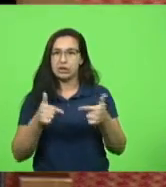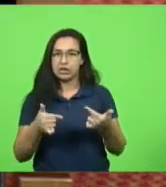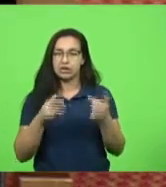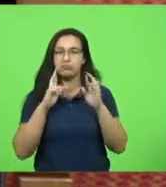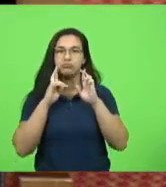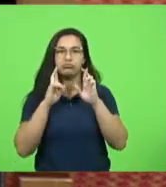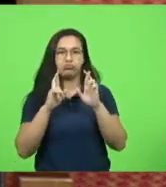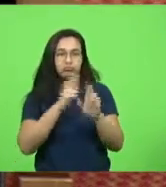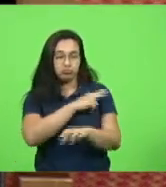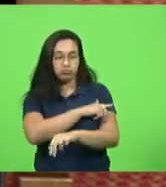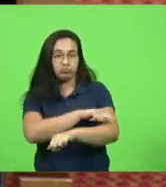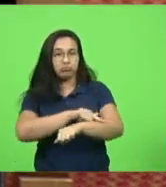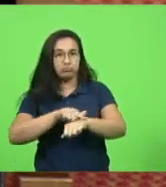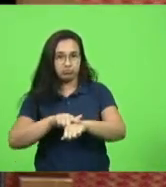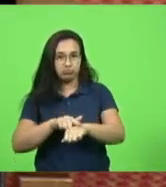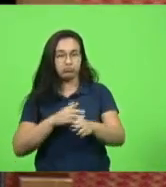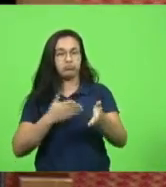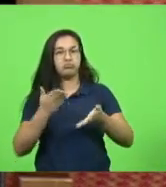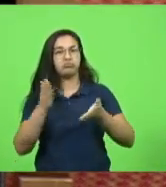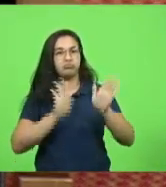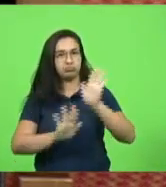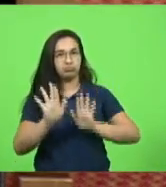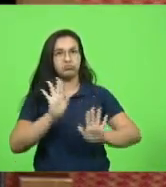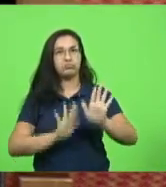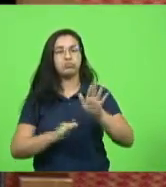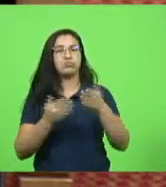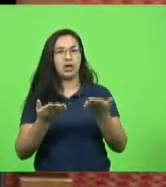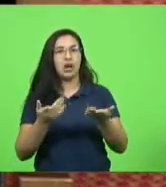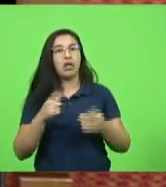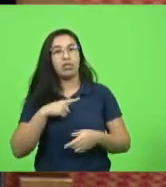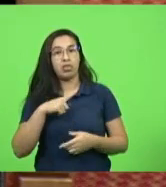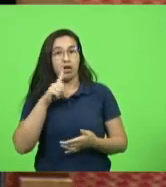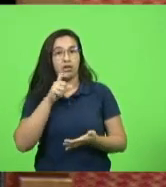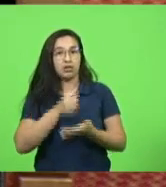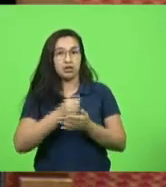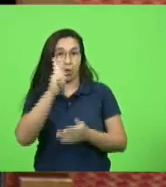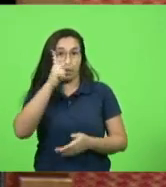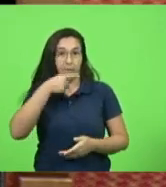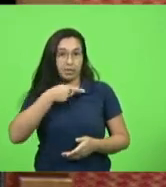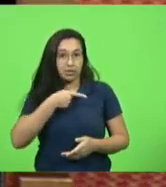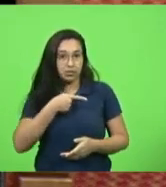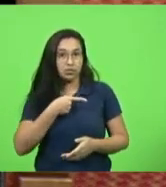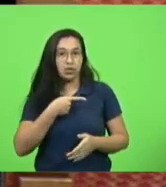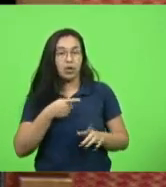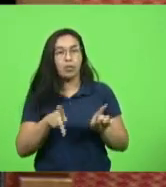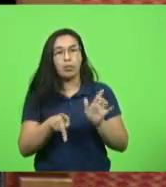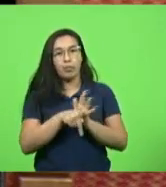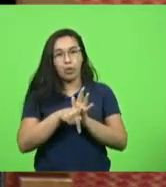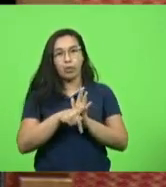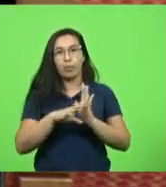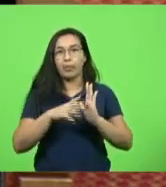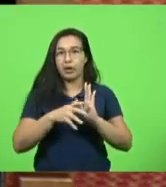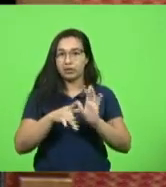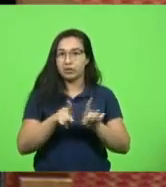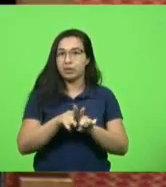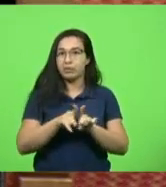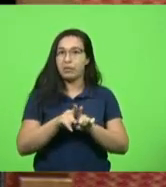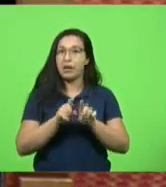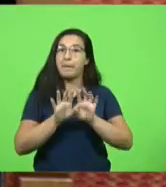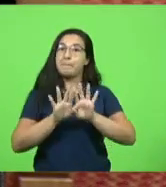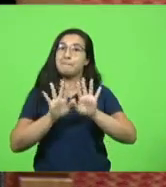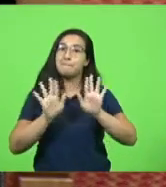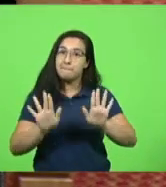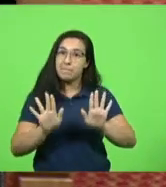Ela tem os posicionamentos dela, mas sempre respeitou a decisão da maioria. Eu